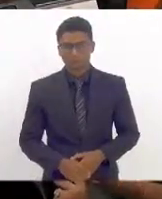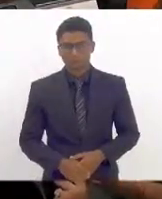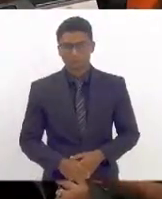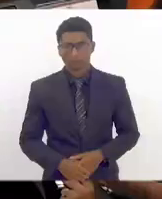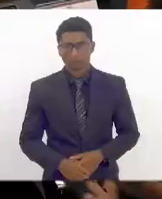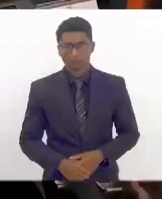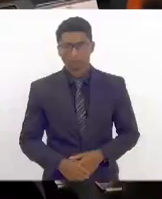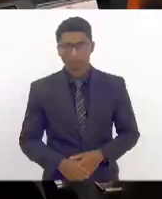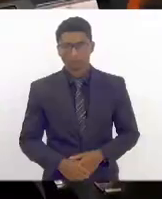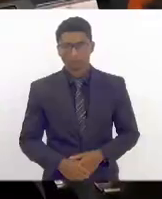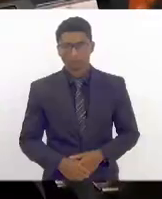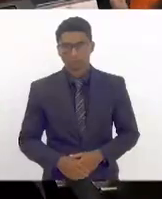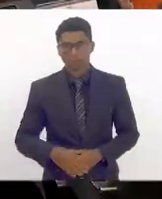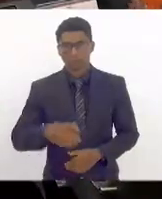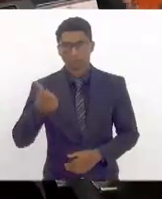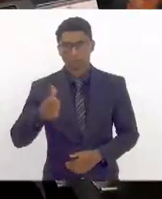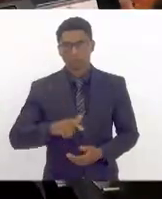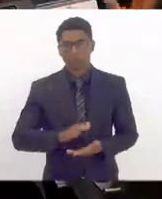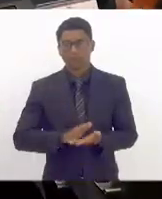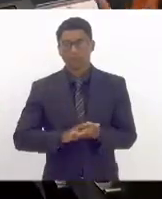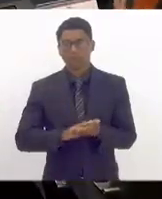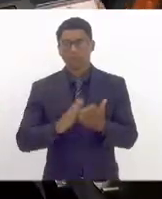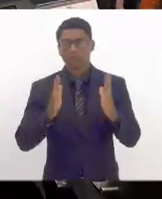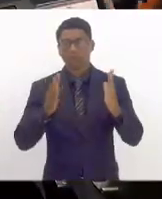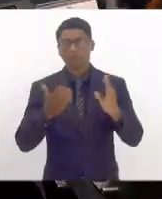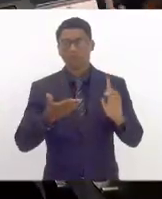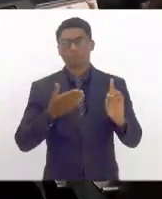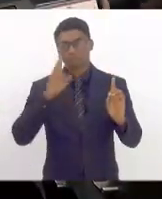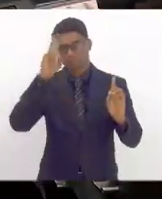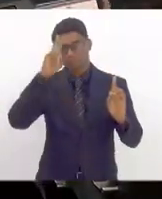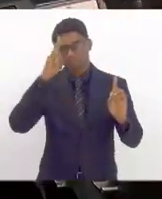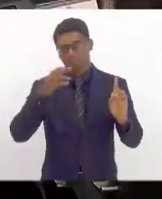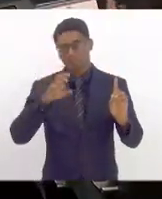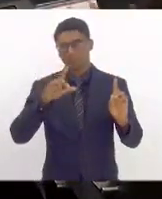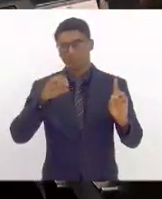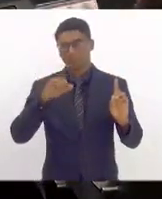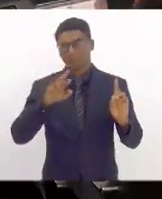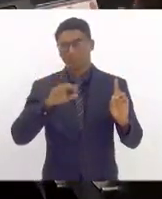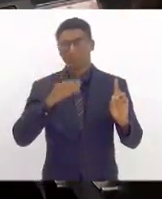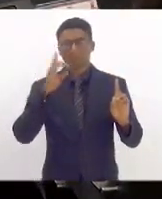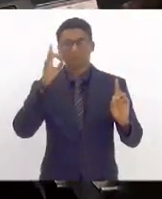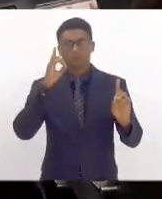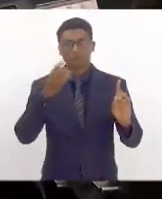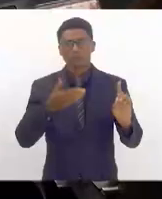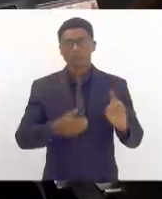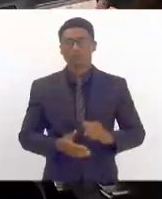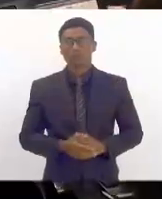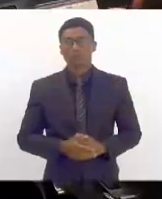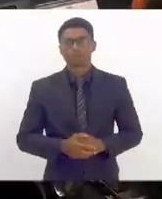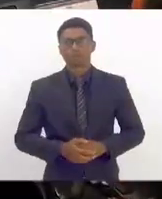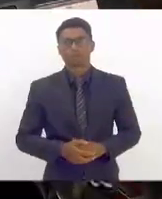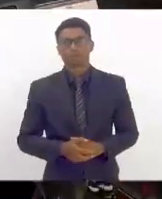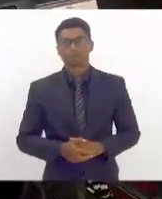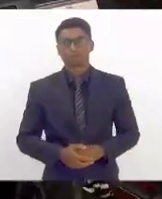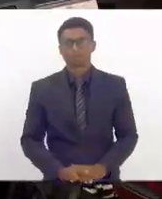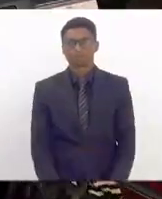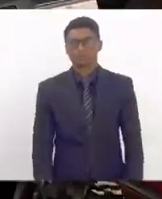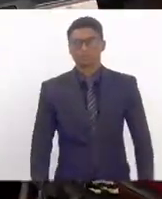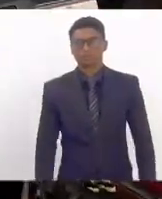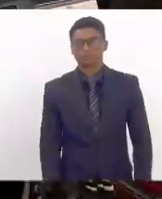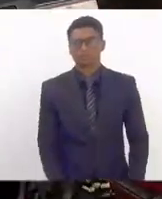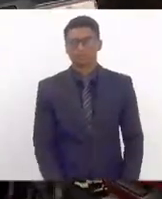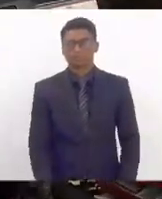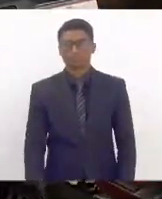mais uma sala de Palmas para toda a trajetória do eliomarco ele o nosso Deputado salve salve